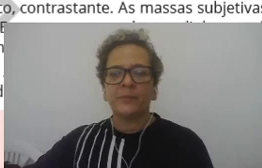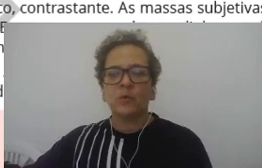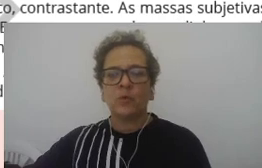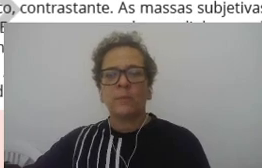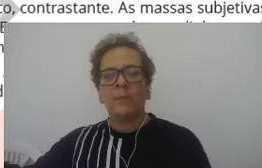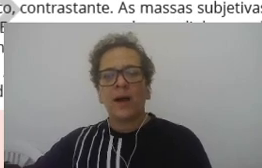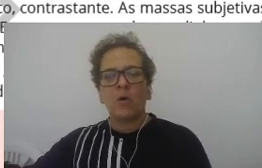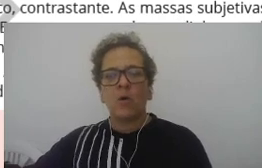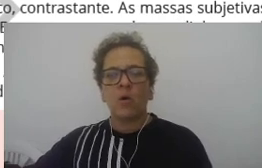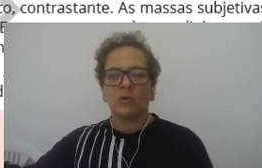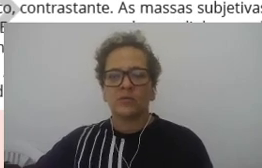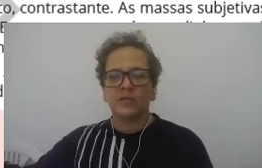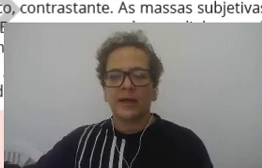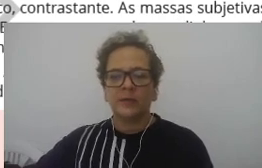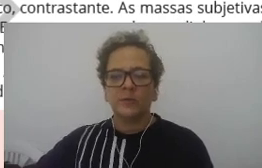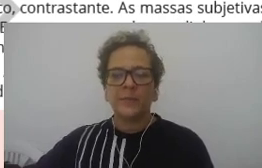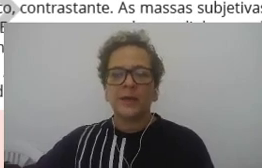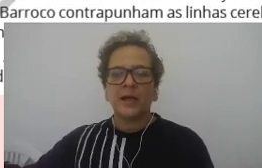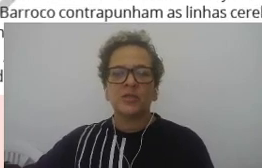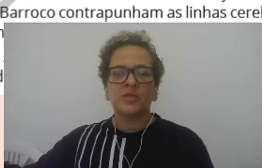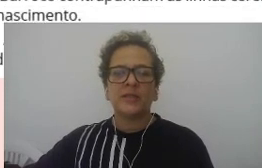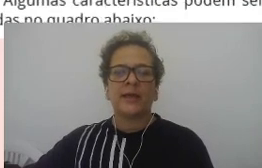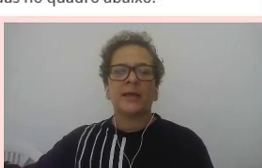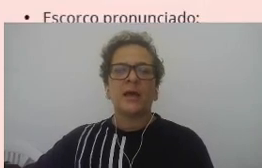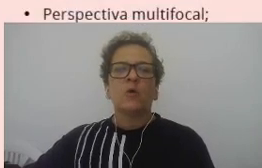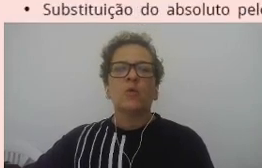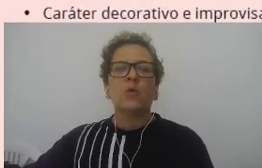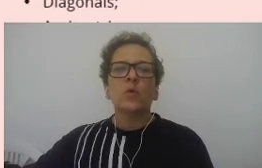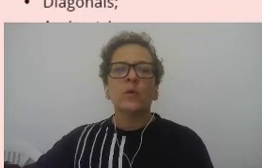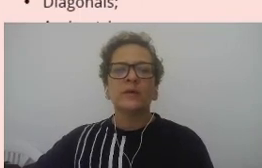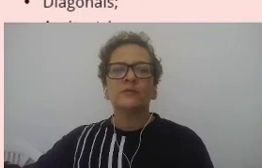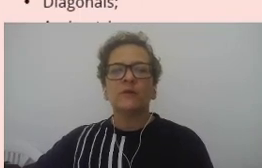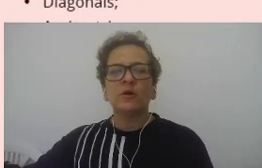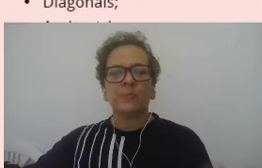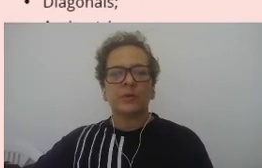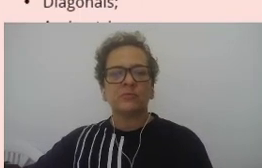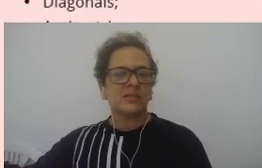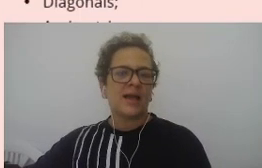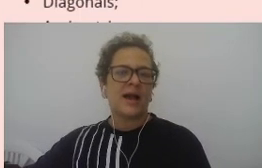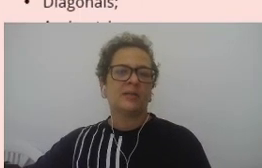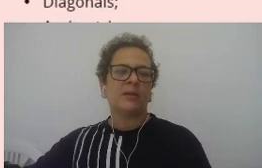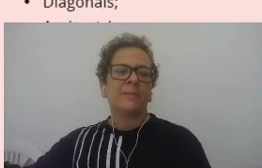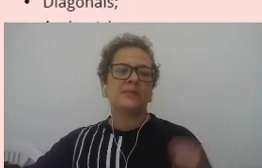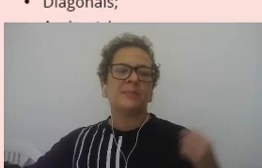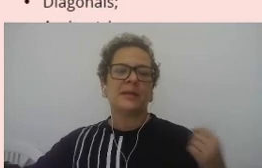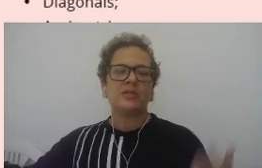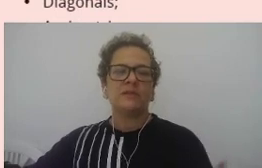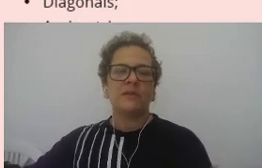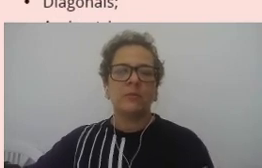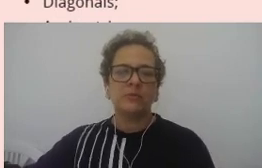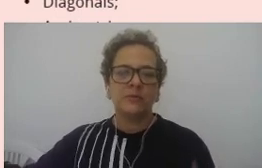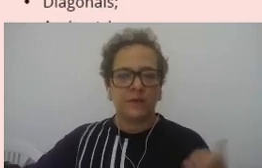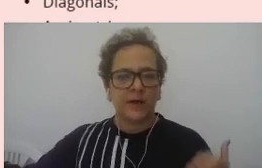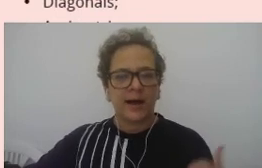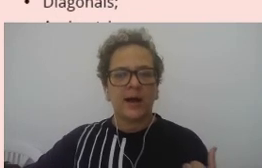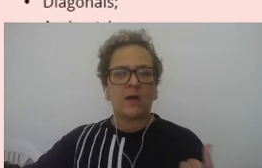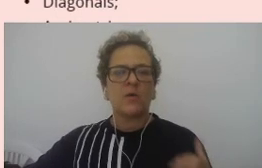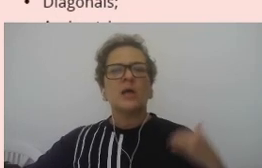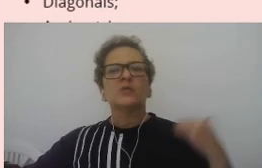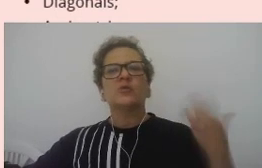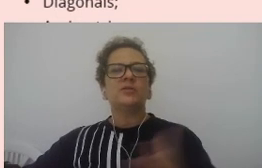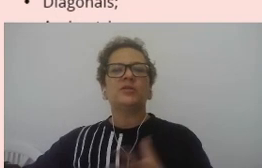importantes do Barroco certo a gente tem o esforço pronunciada a perspectiva